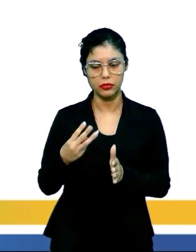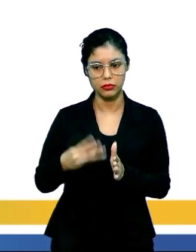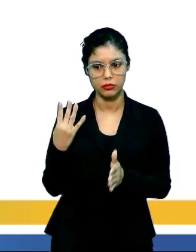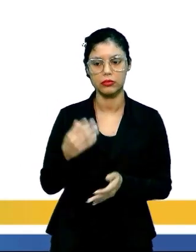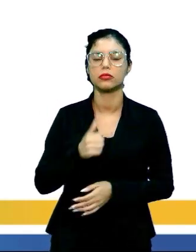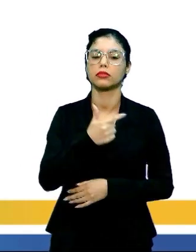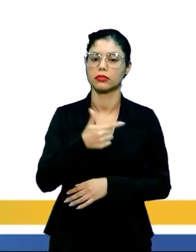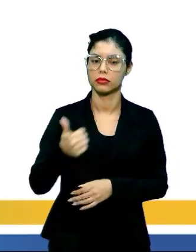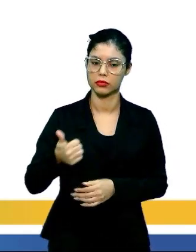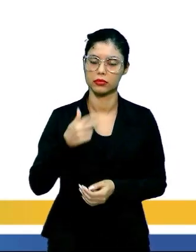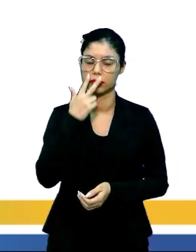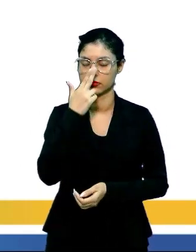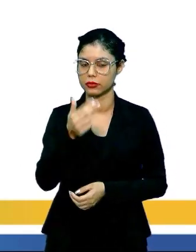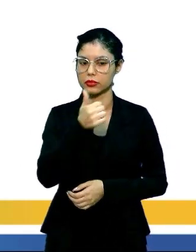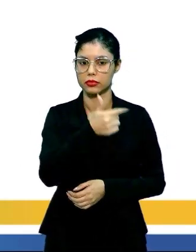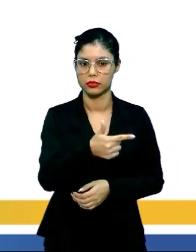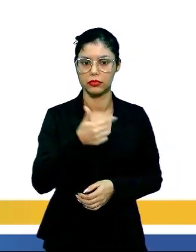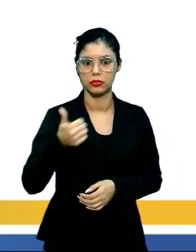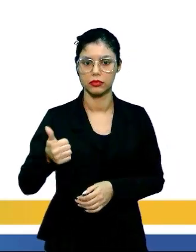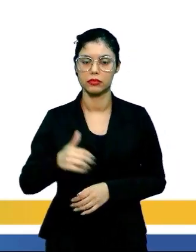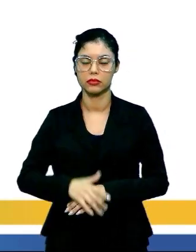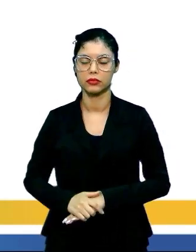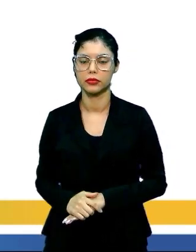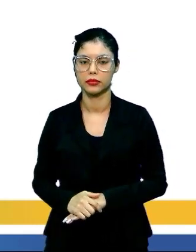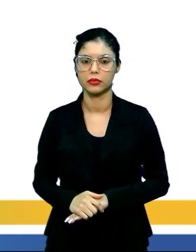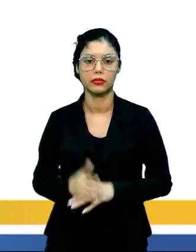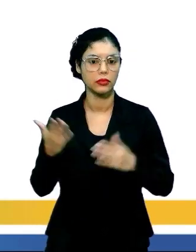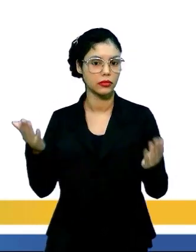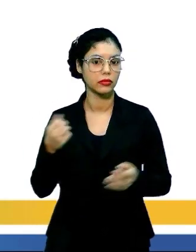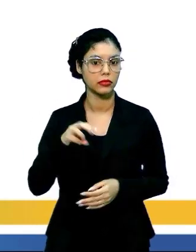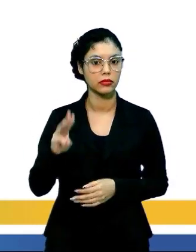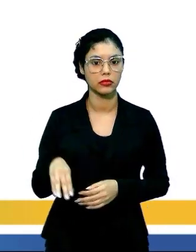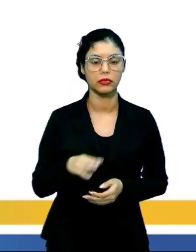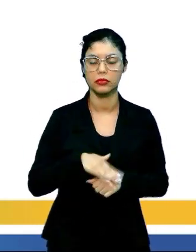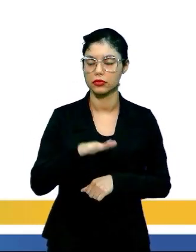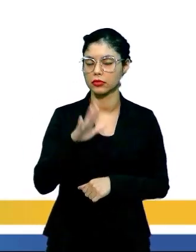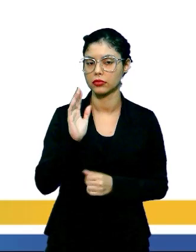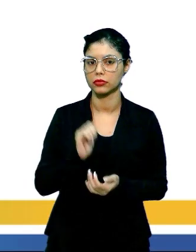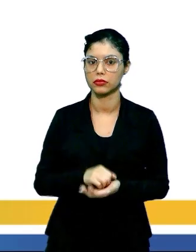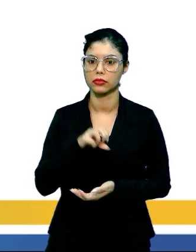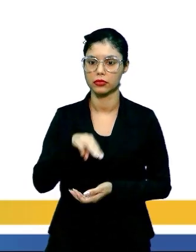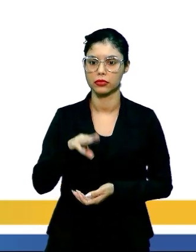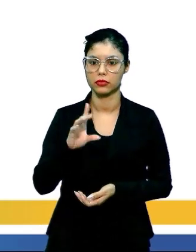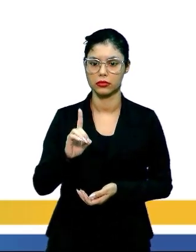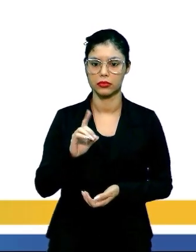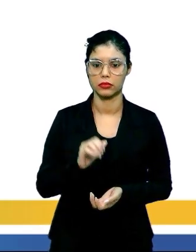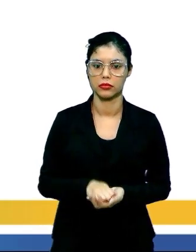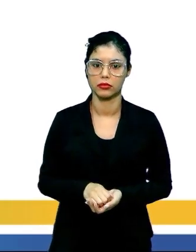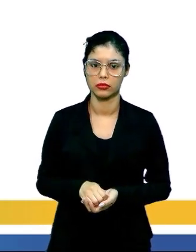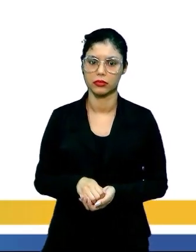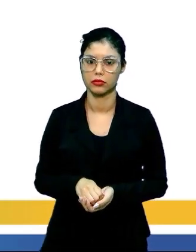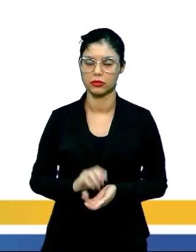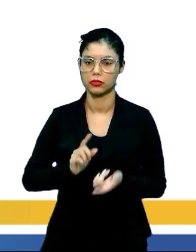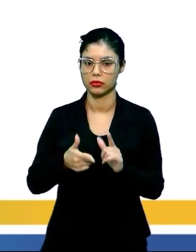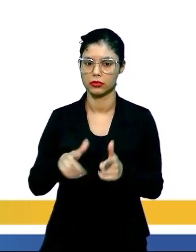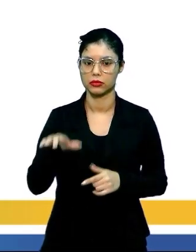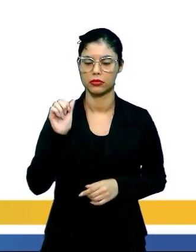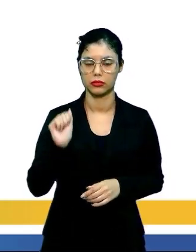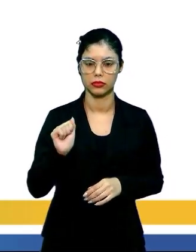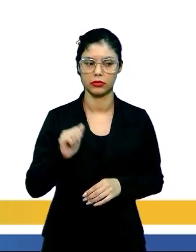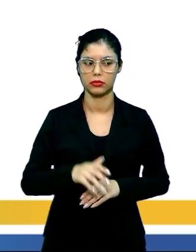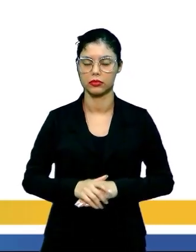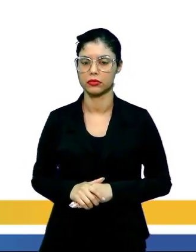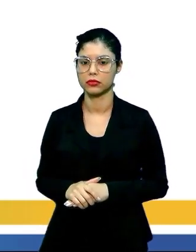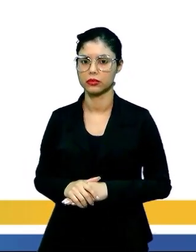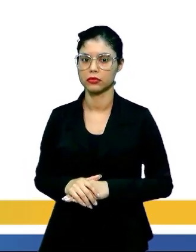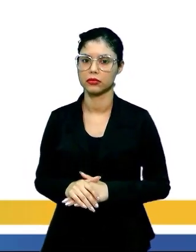novo, porque o 9 vai aparecer 21 vezes. Então, quem aparece mais é a moda. Então, a resposta aqui é a